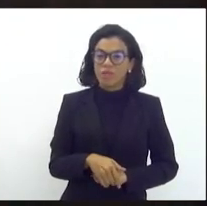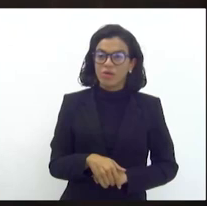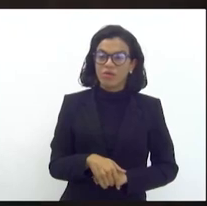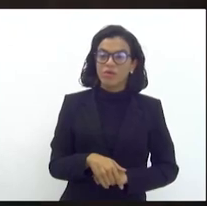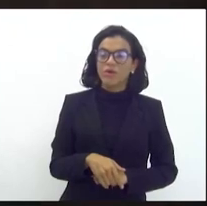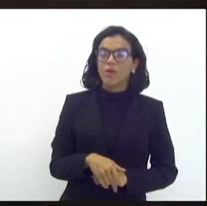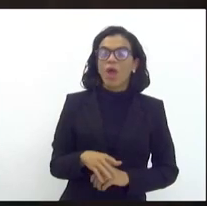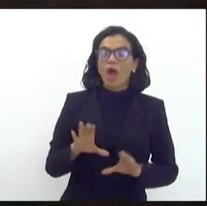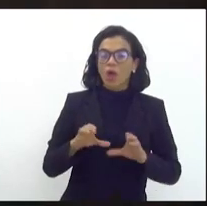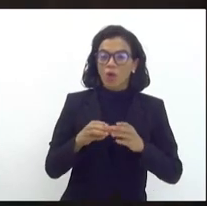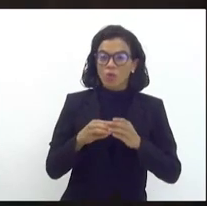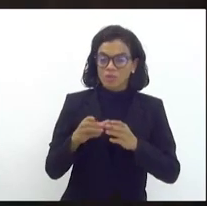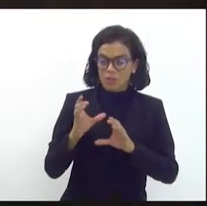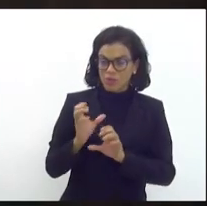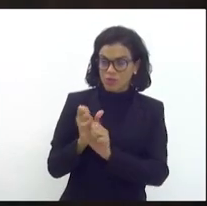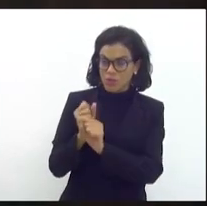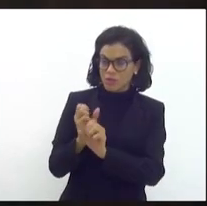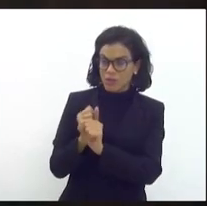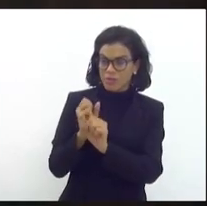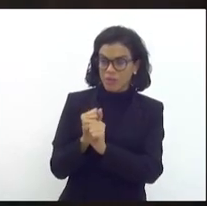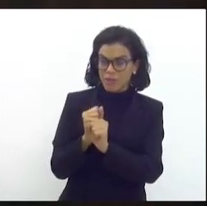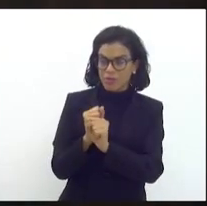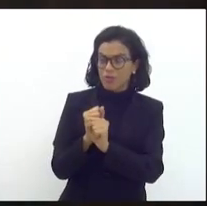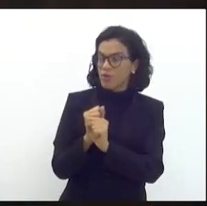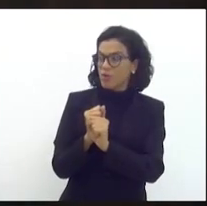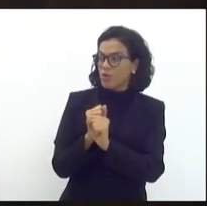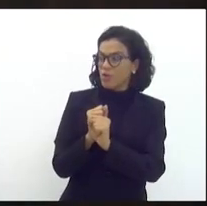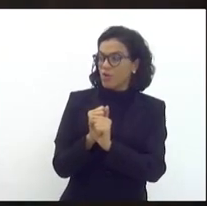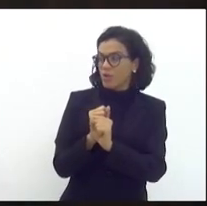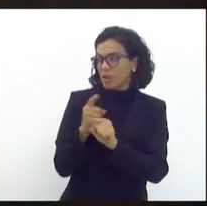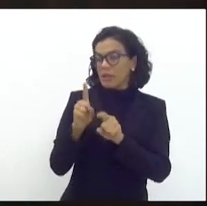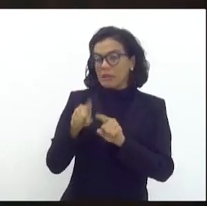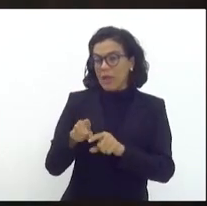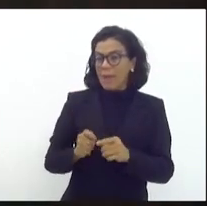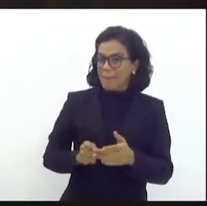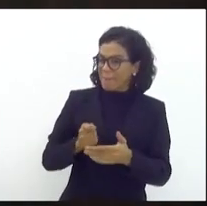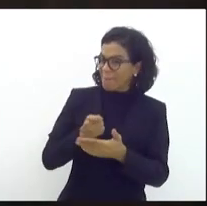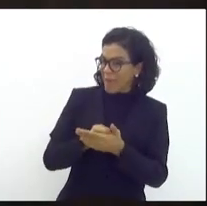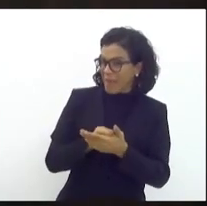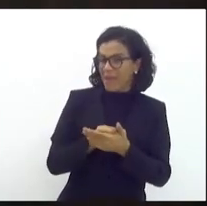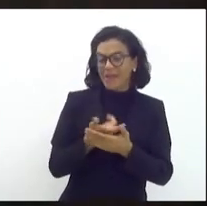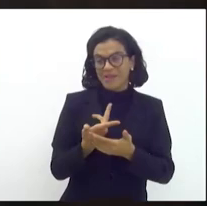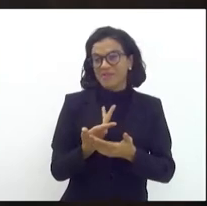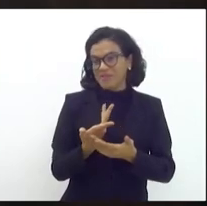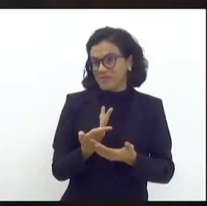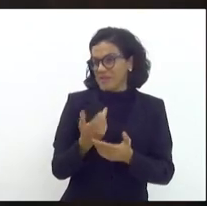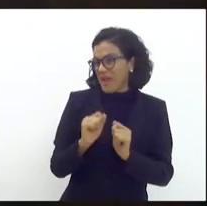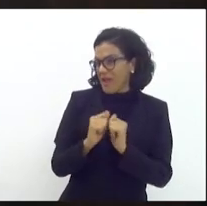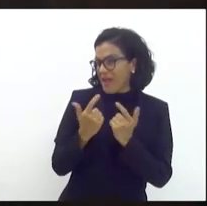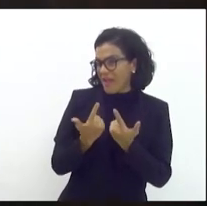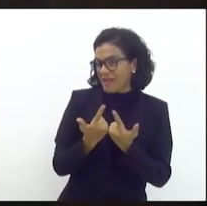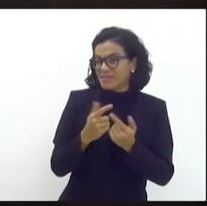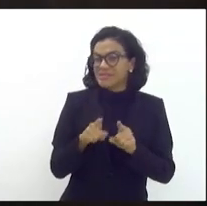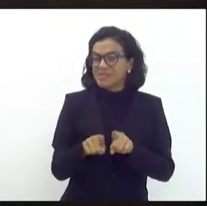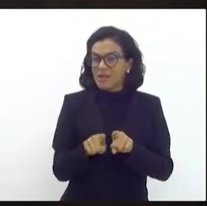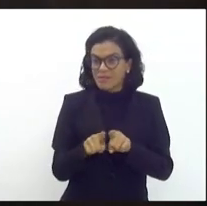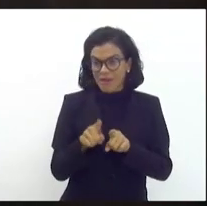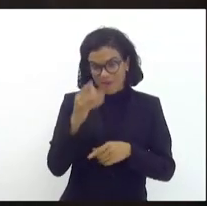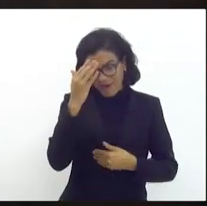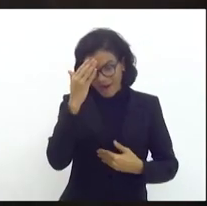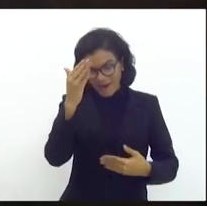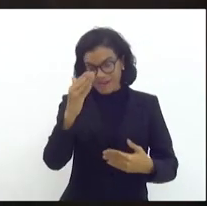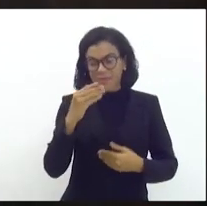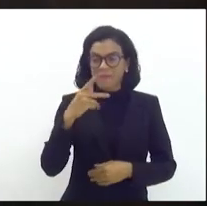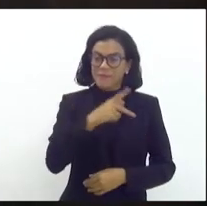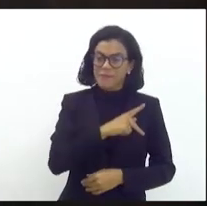é o nosso presidente da Comissão de orçamento quem tá bancando o evento por si só na alerja né eu vou voltar vou agradecer o presidente